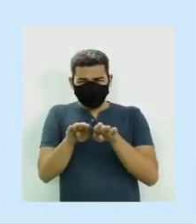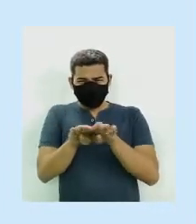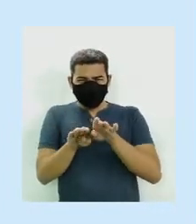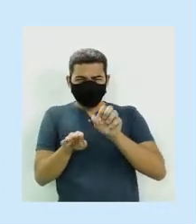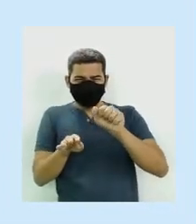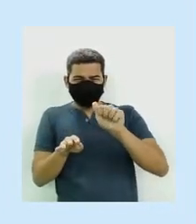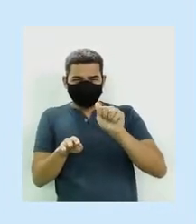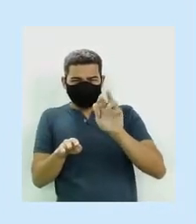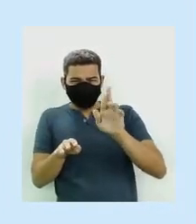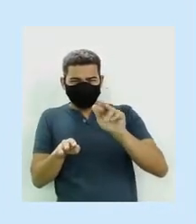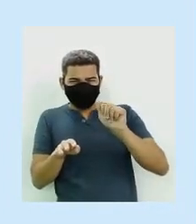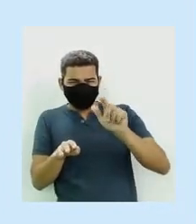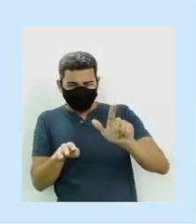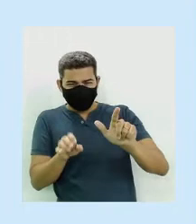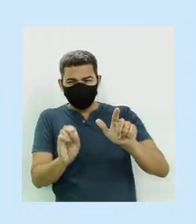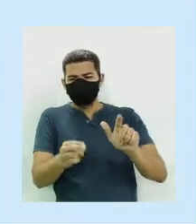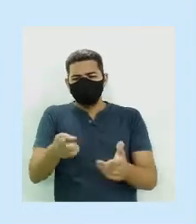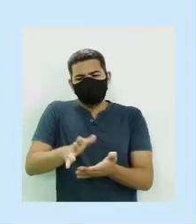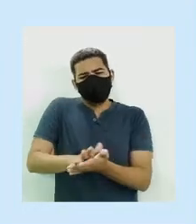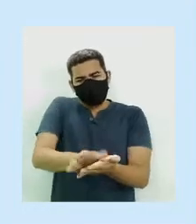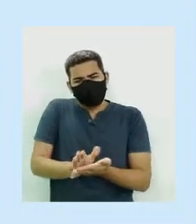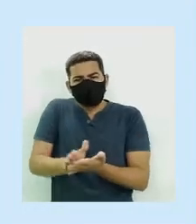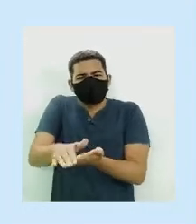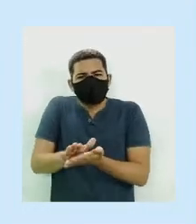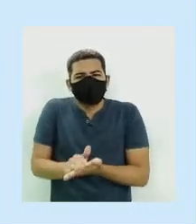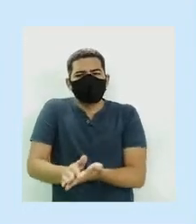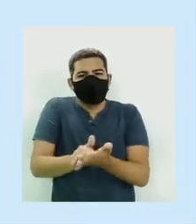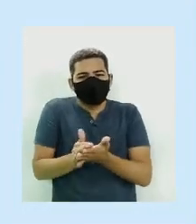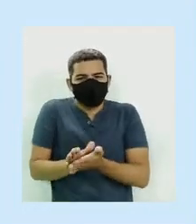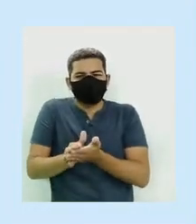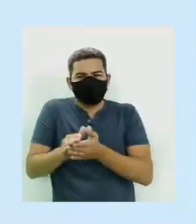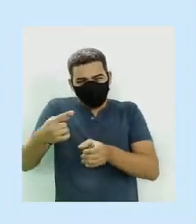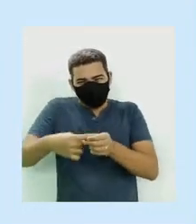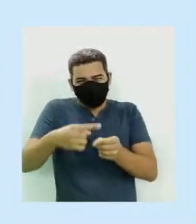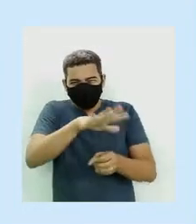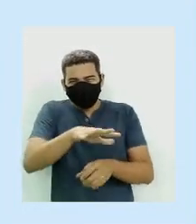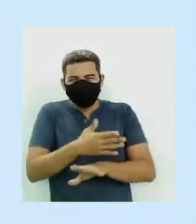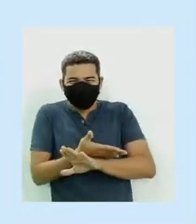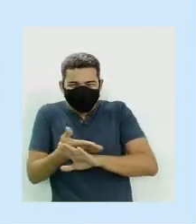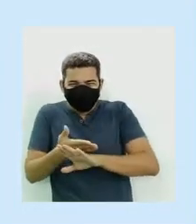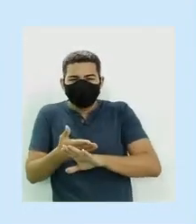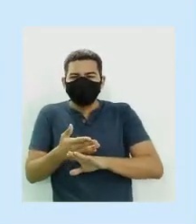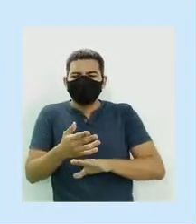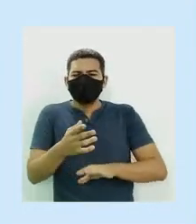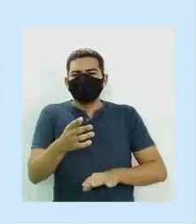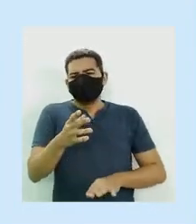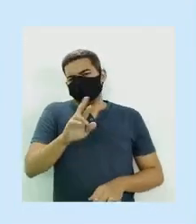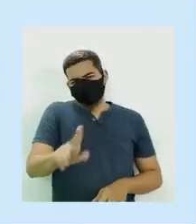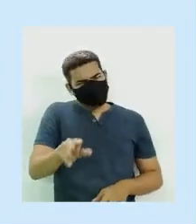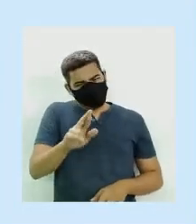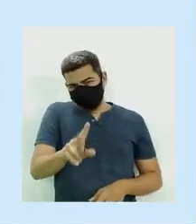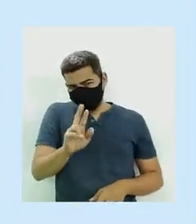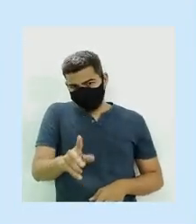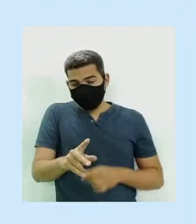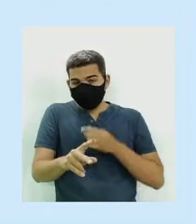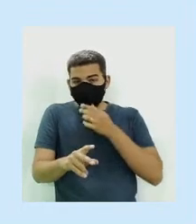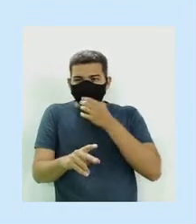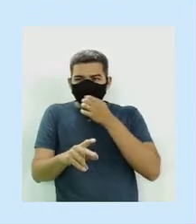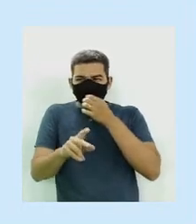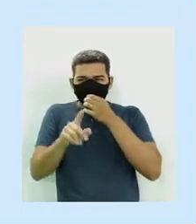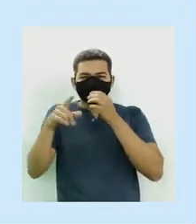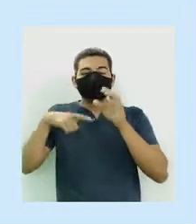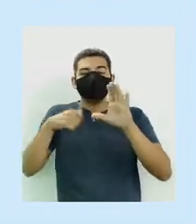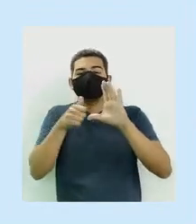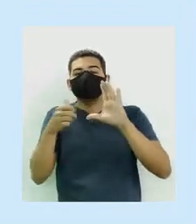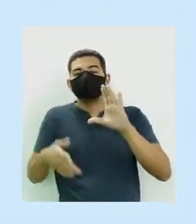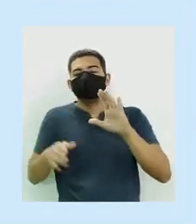sarau, ou então a mesma coisa do repente? Não. Vocês vão ver quando a gente for se aprofundar nas características